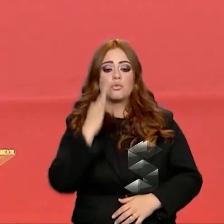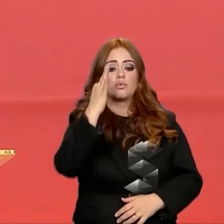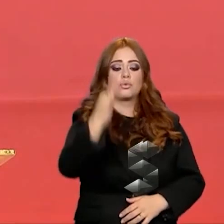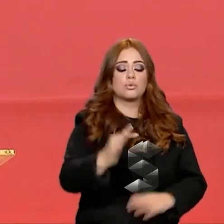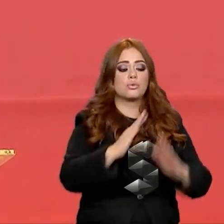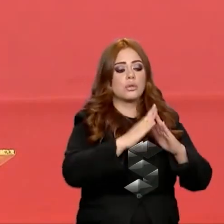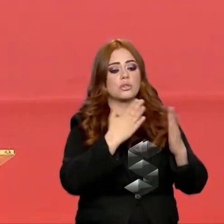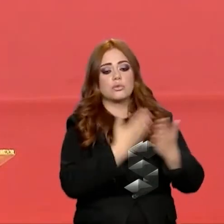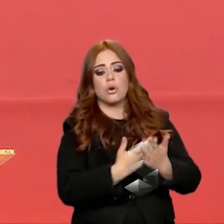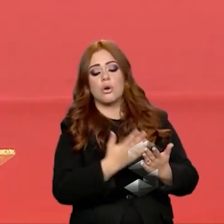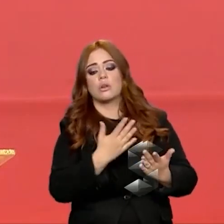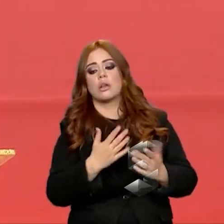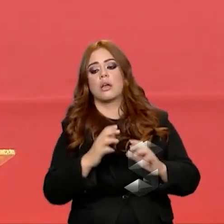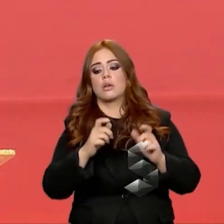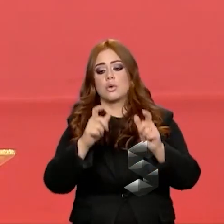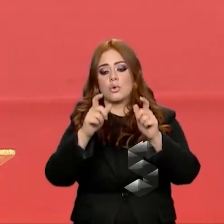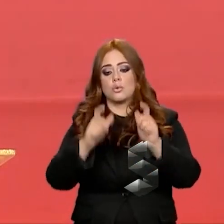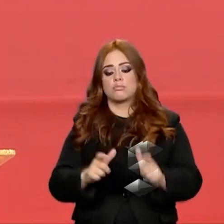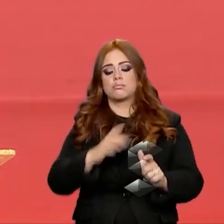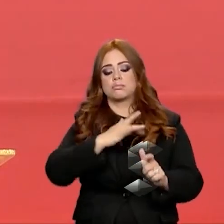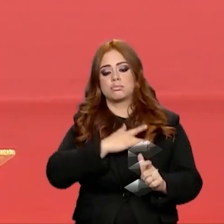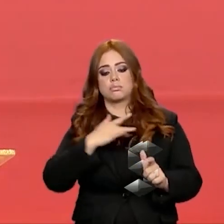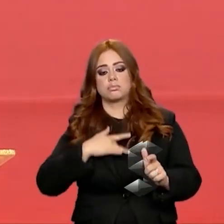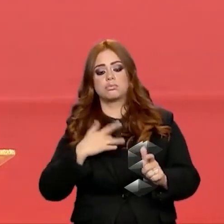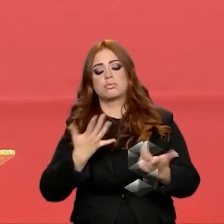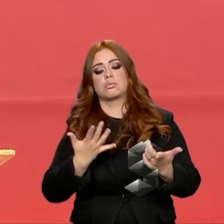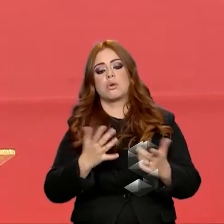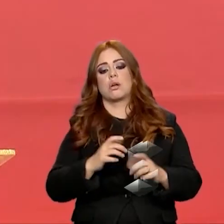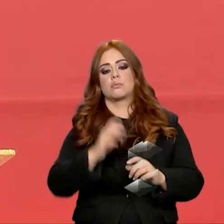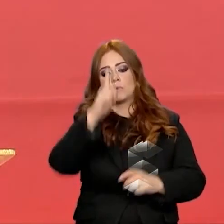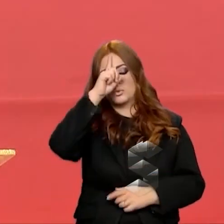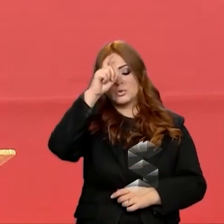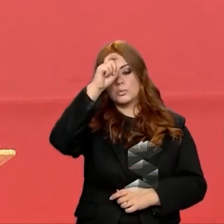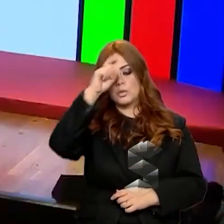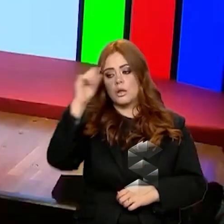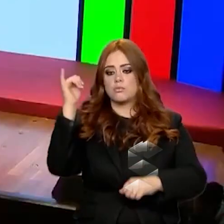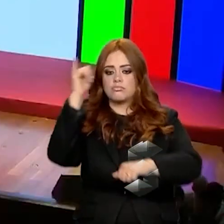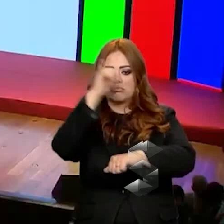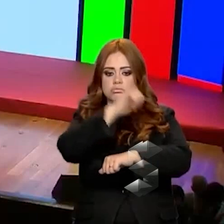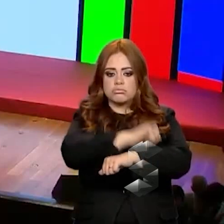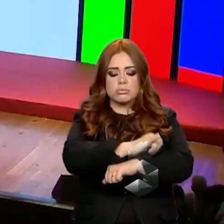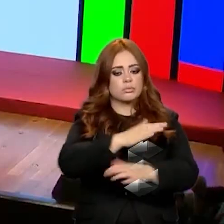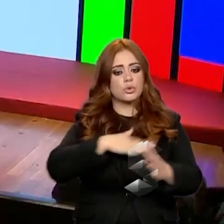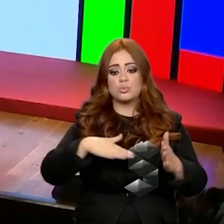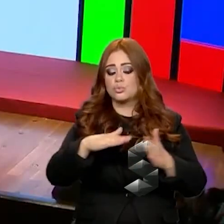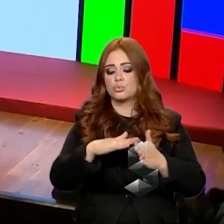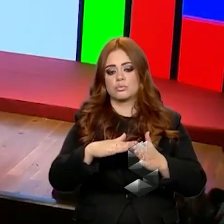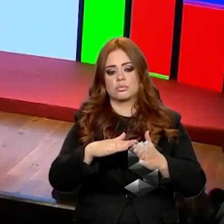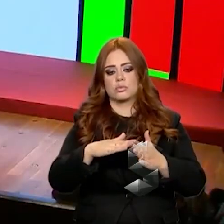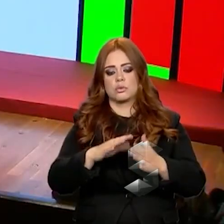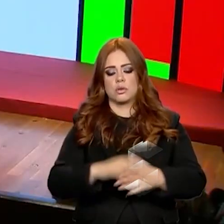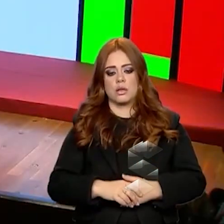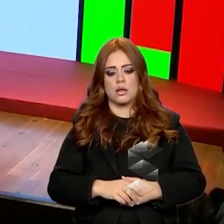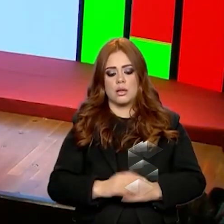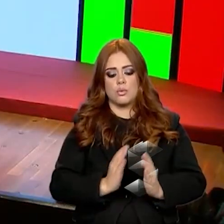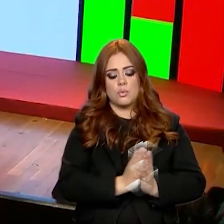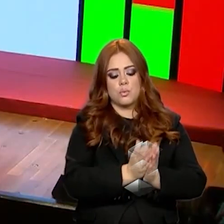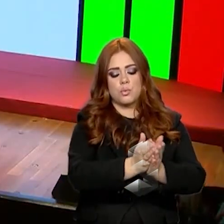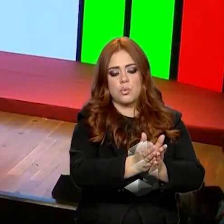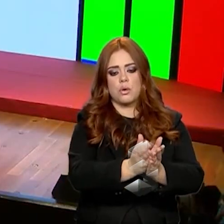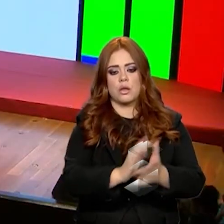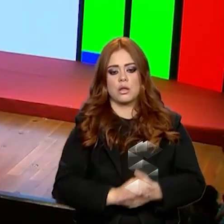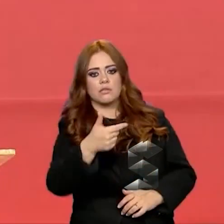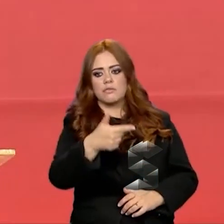posto de saúde, o hospital, o porto, o aeroporto. Todas elas estão incorporadas no